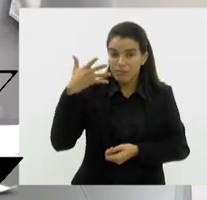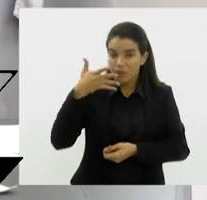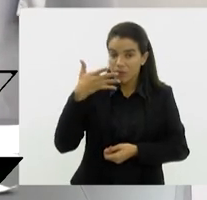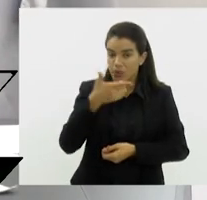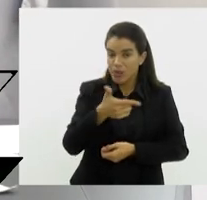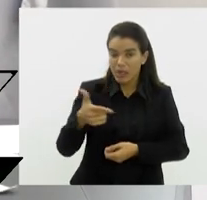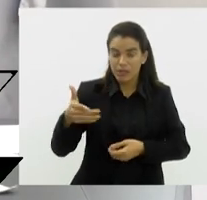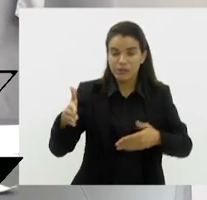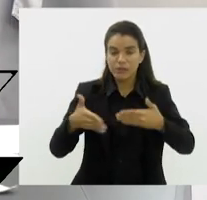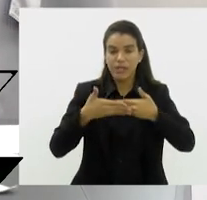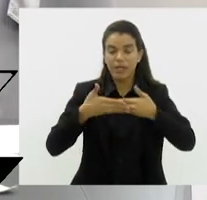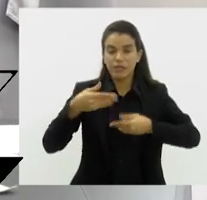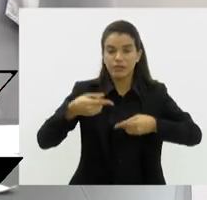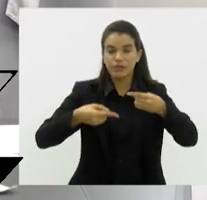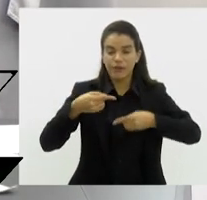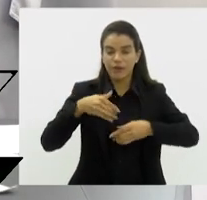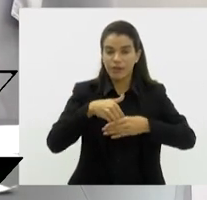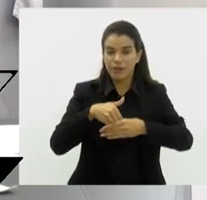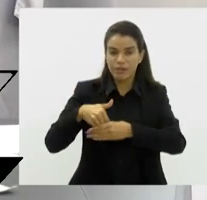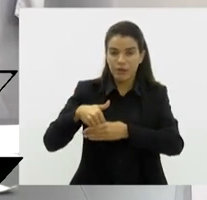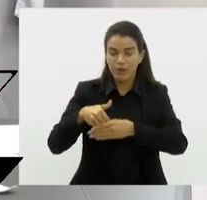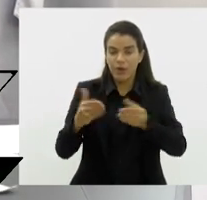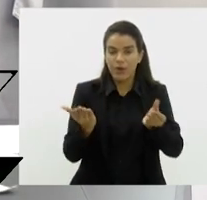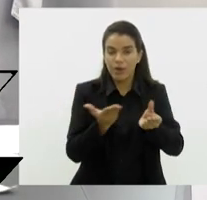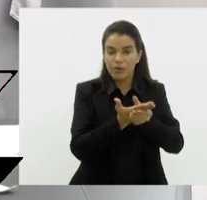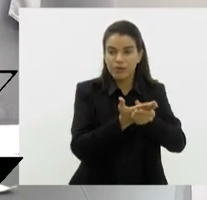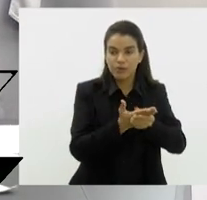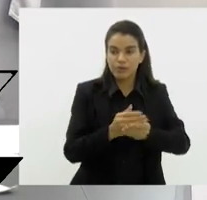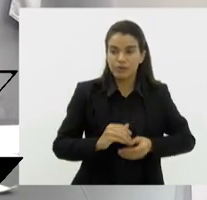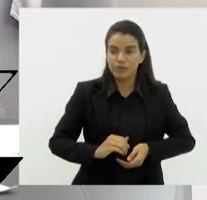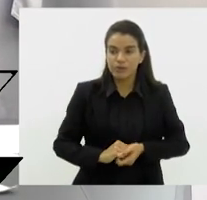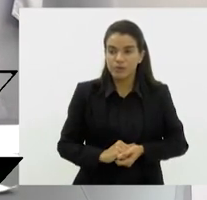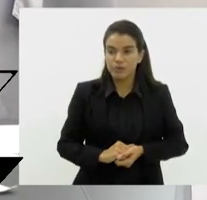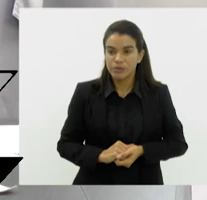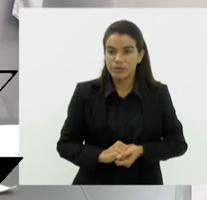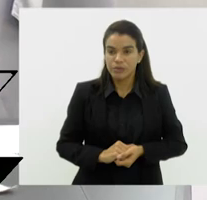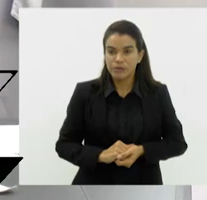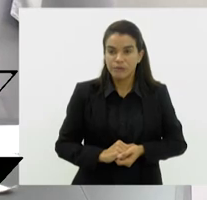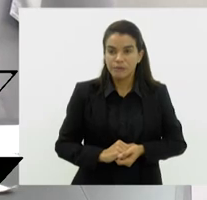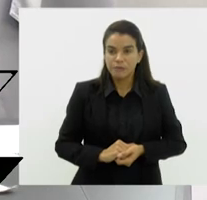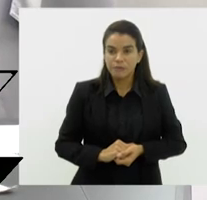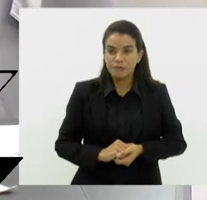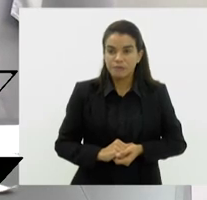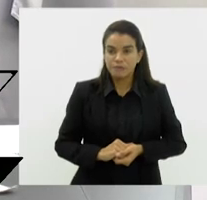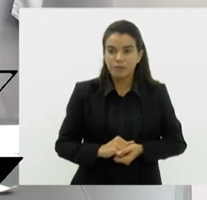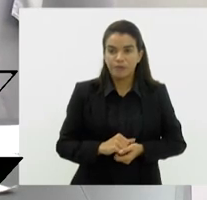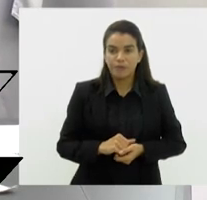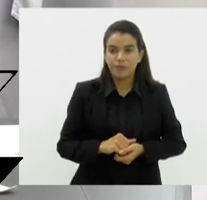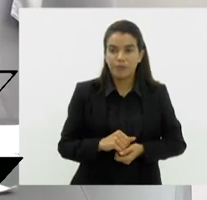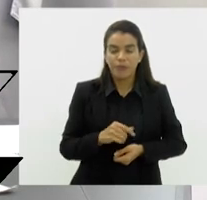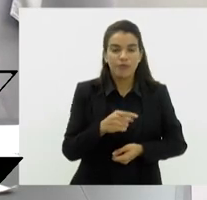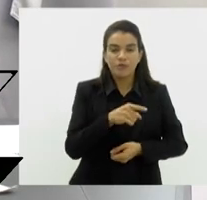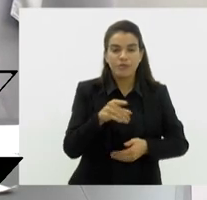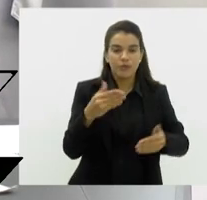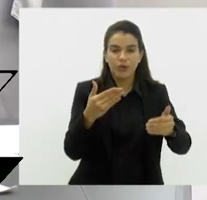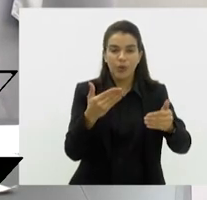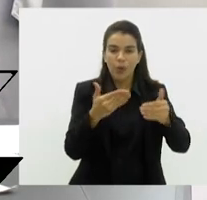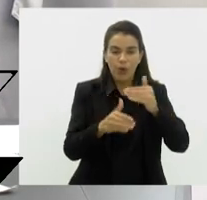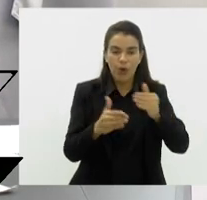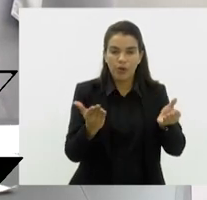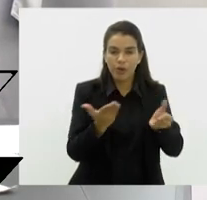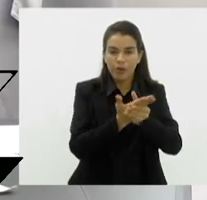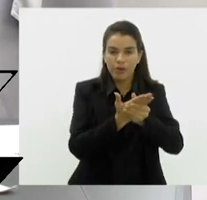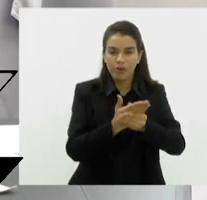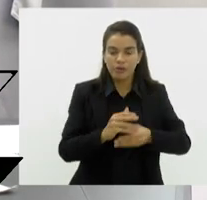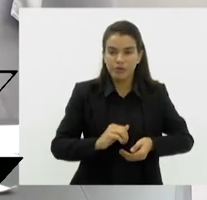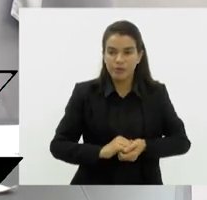queira discutir, encerrada a discussão, em votação, recurso. Senhores que rejeitam o recurso, permaneçam